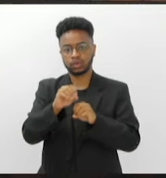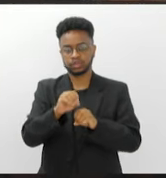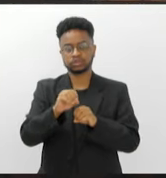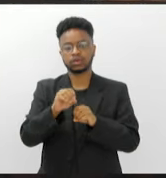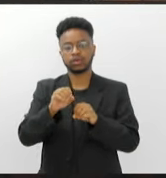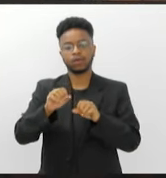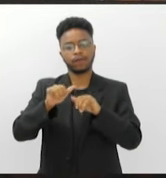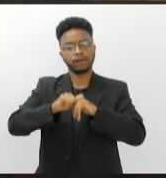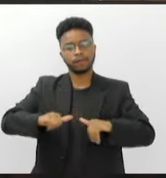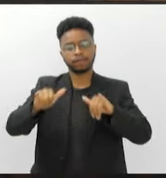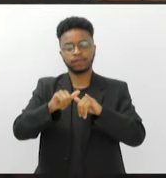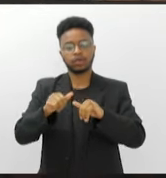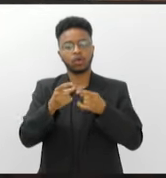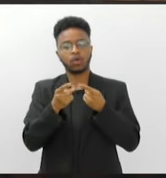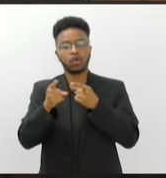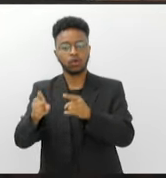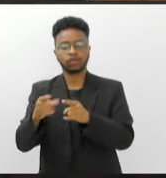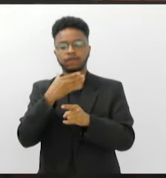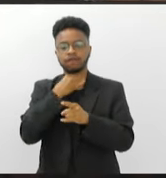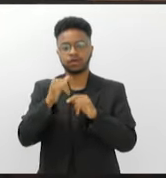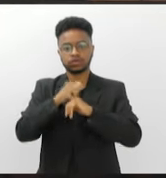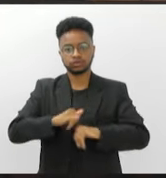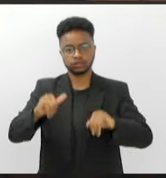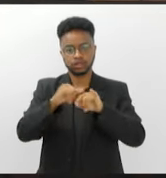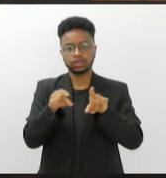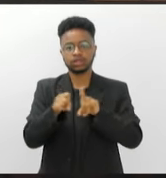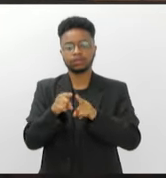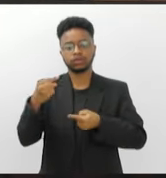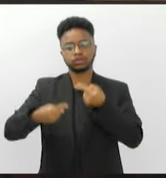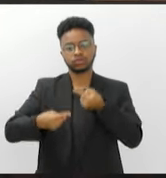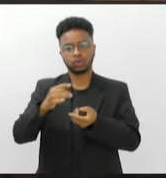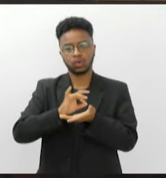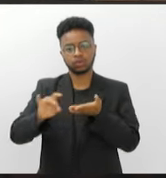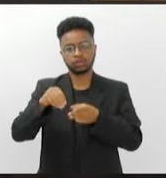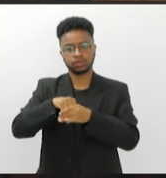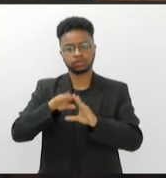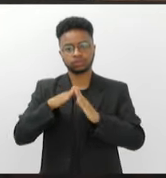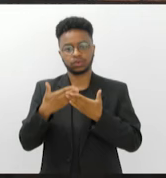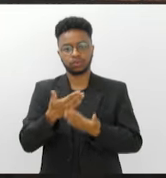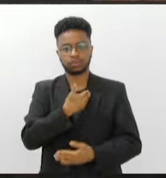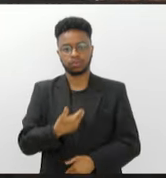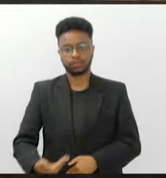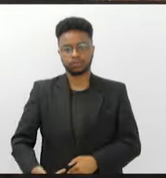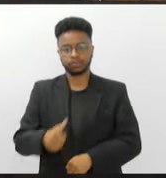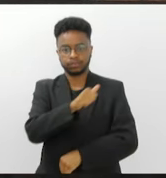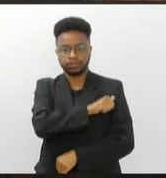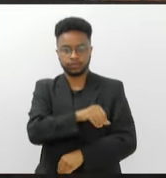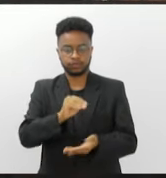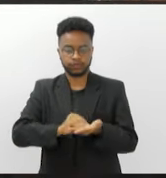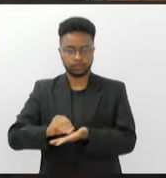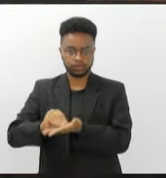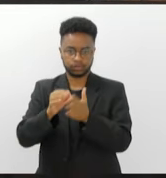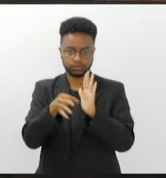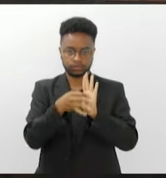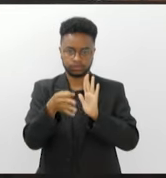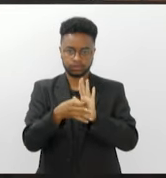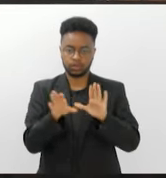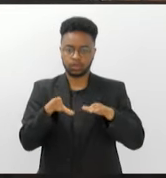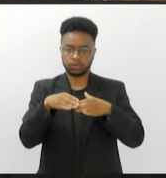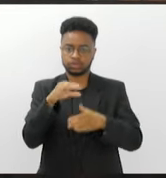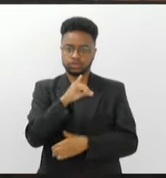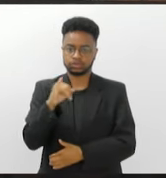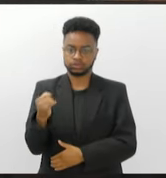para combate às fake news e ao discurso de ódio nas escolas públicas do estado do Rio de Janeiro, pendendo de pareceres das comissões